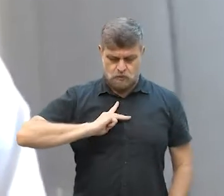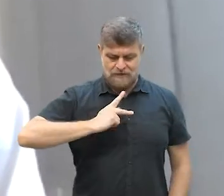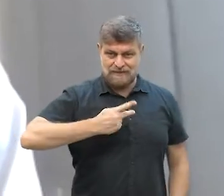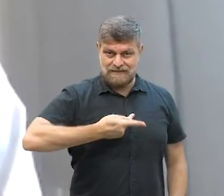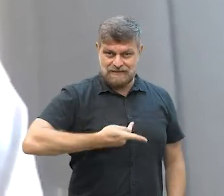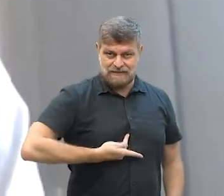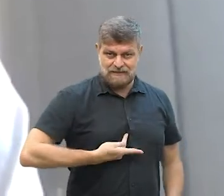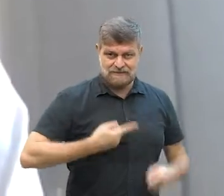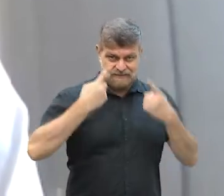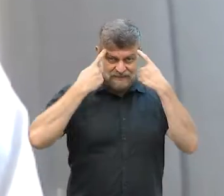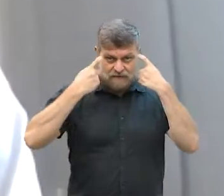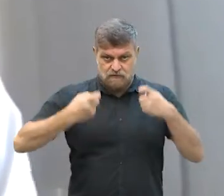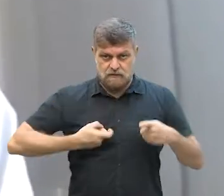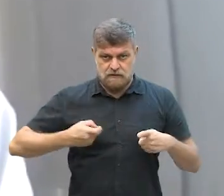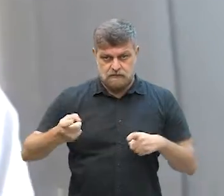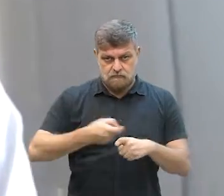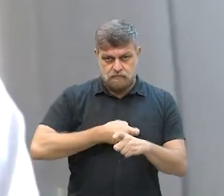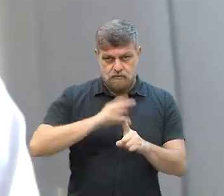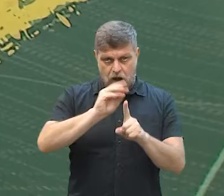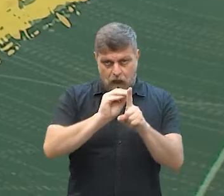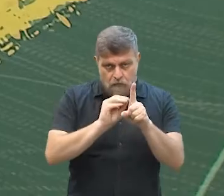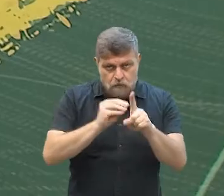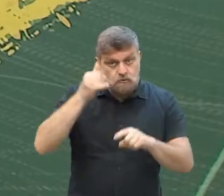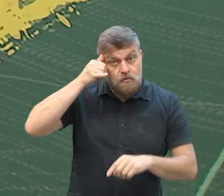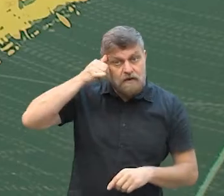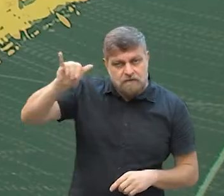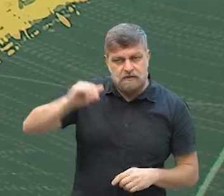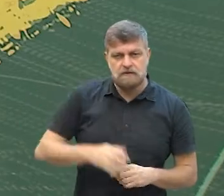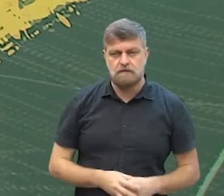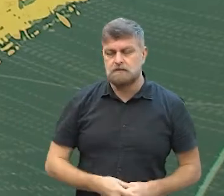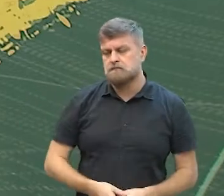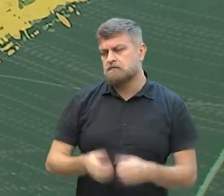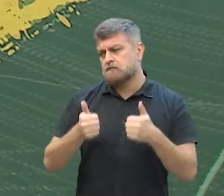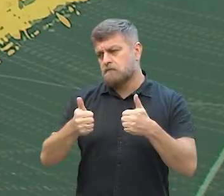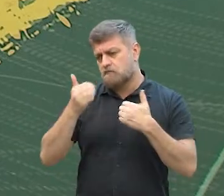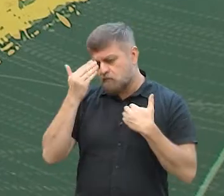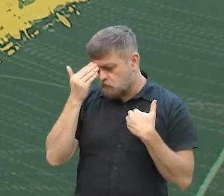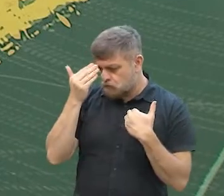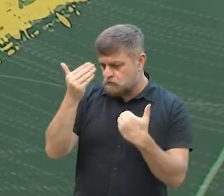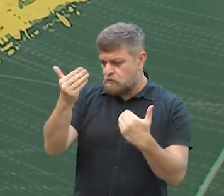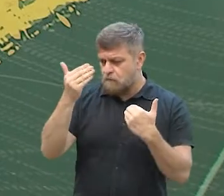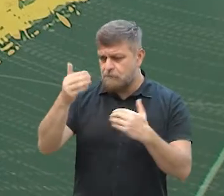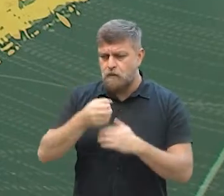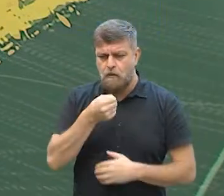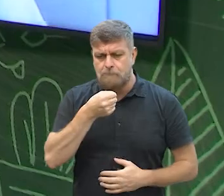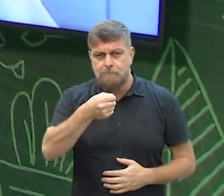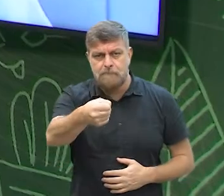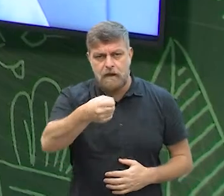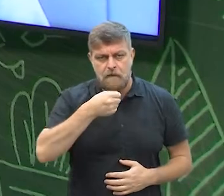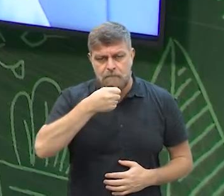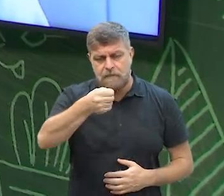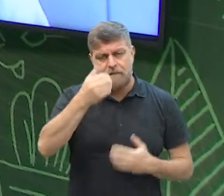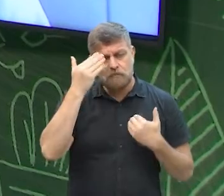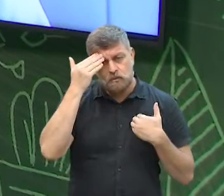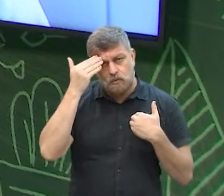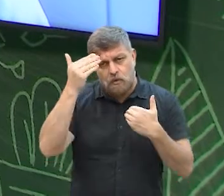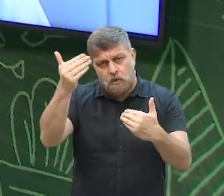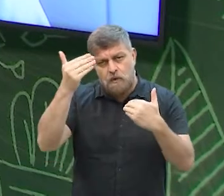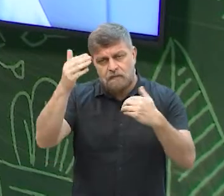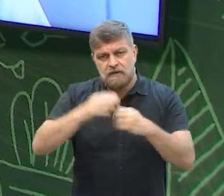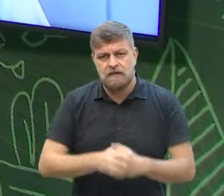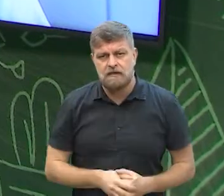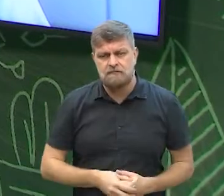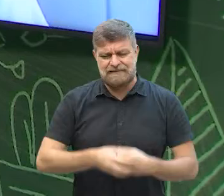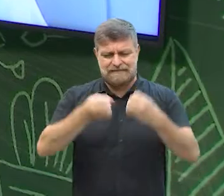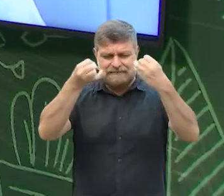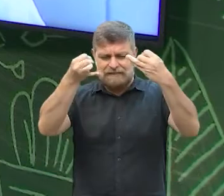forma de violência, desse abuso. Então tá bom, Juliana, muito obrigado pela entrevista, muito obrigado aí por passar